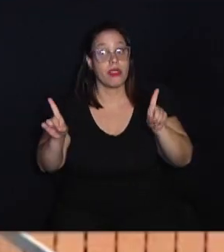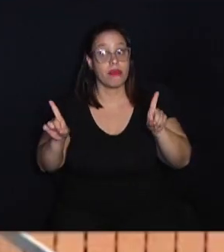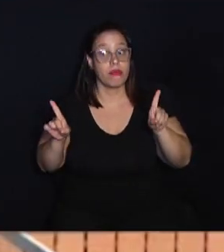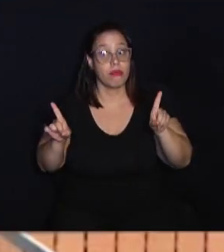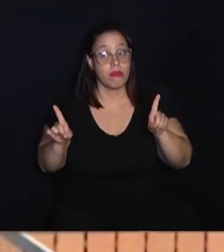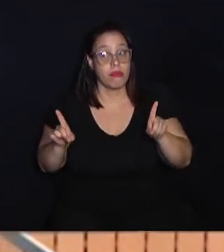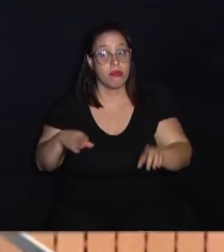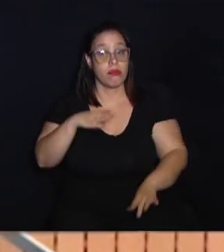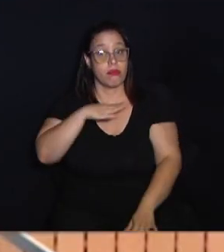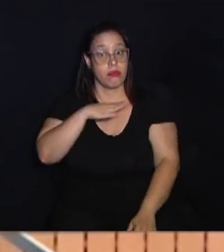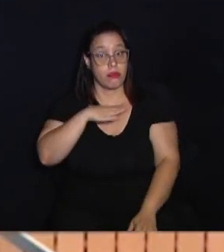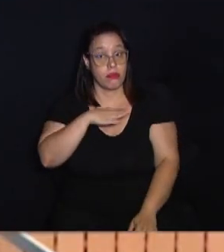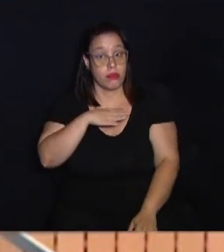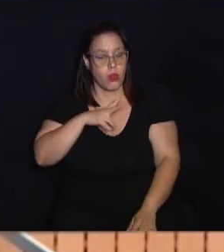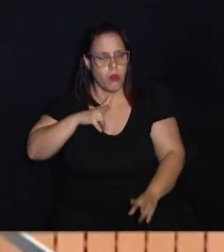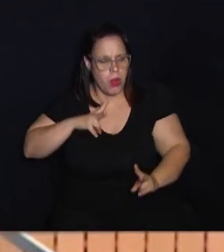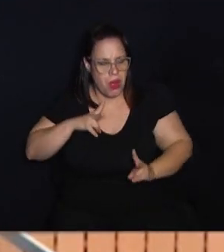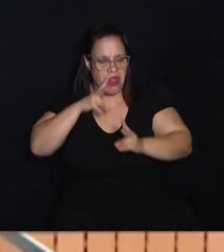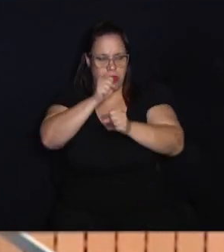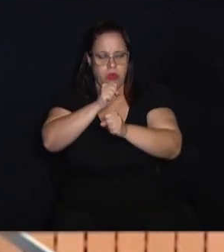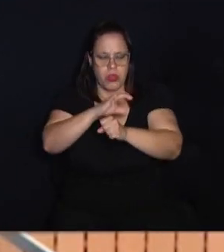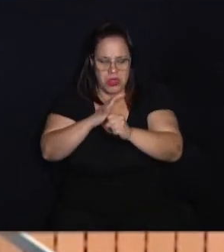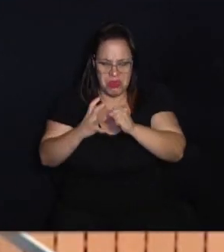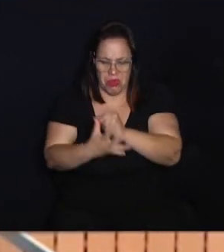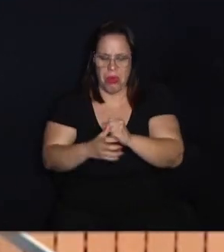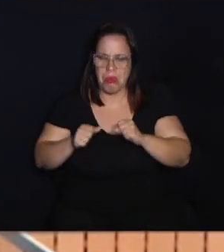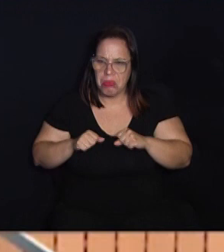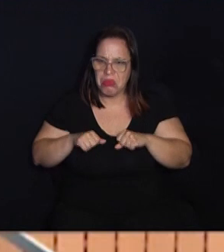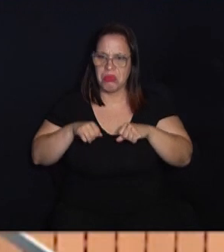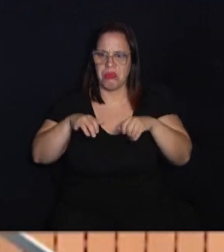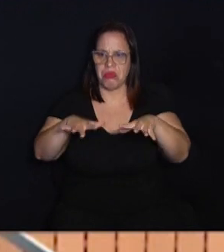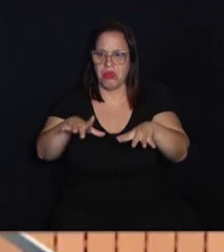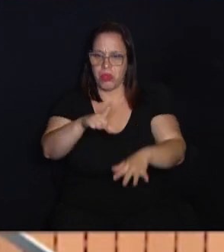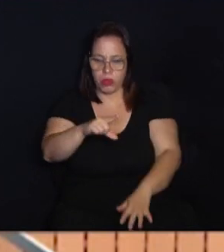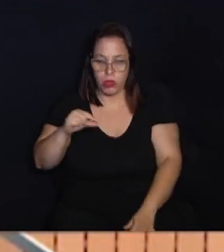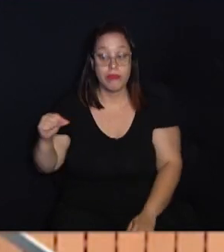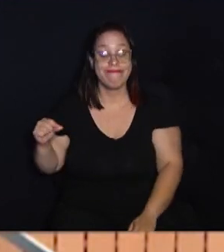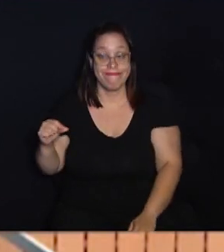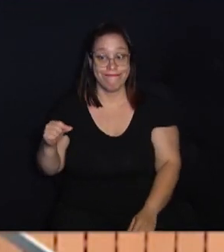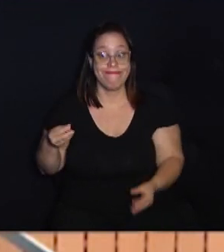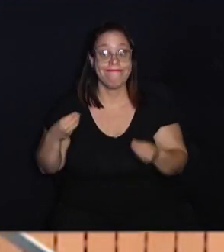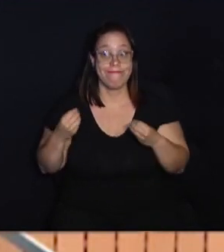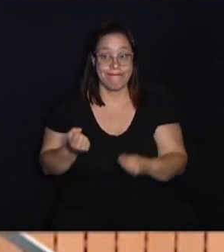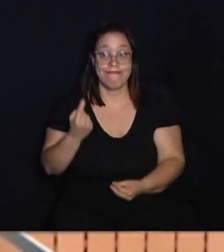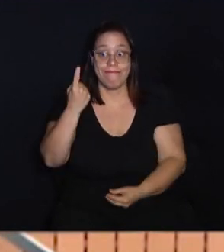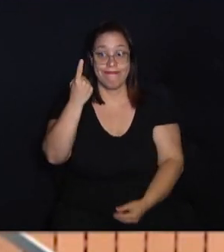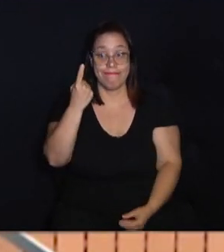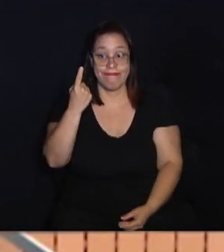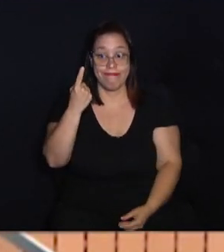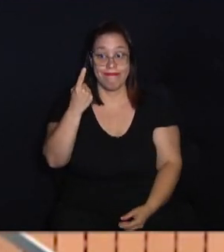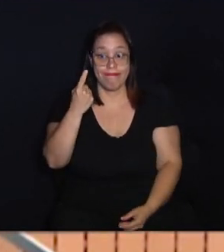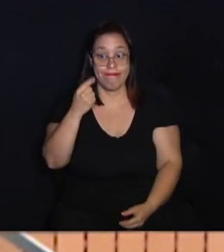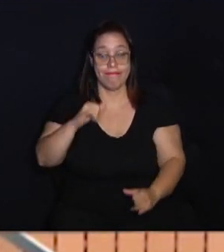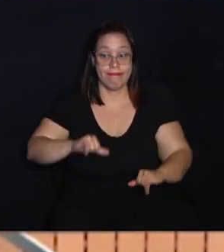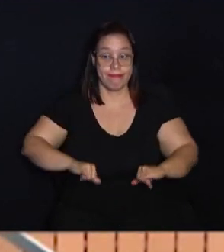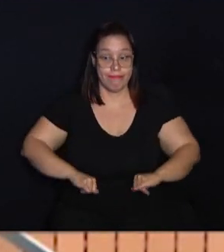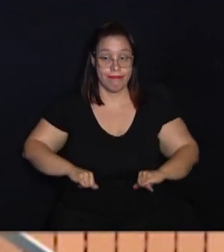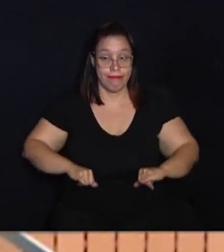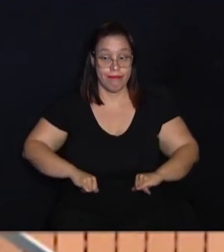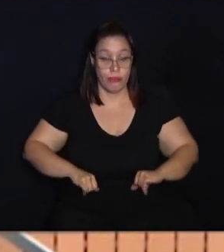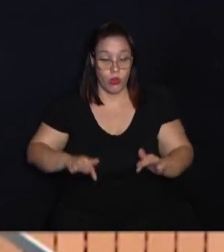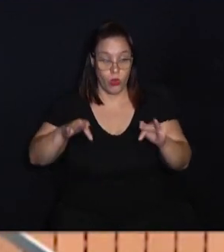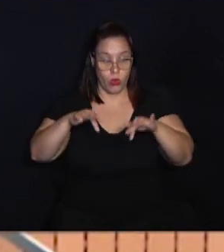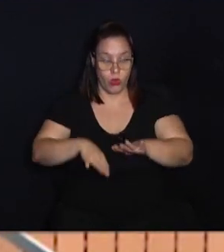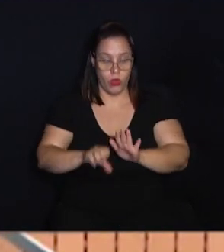cidade saiu mais forte da pandemia, como já saiu da primeira vez que sofreu no final do